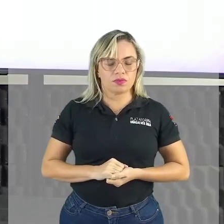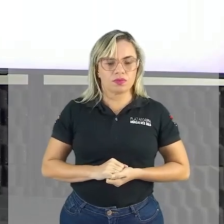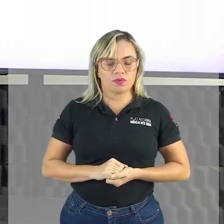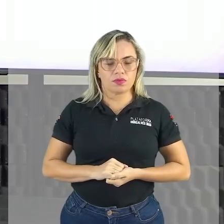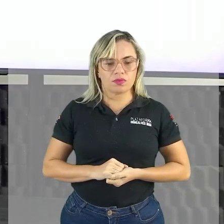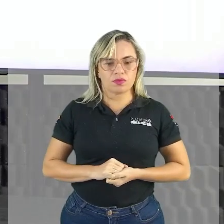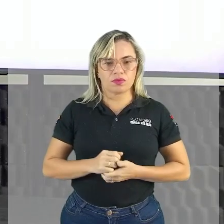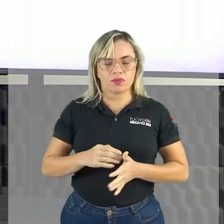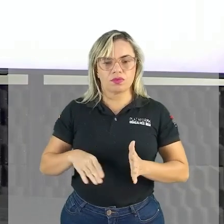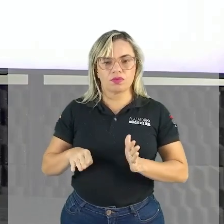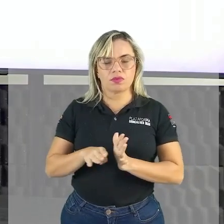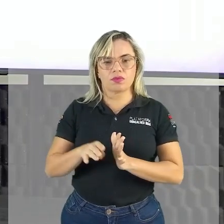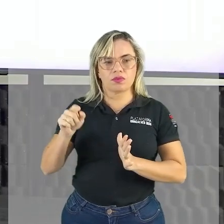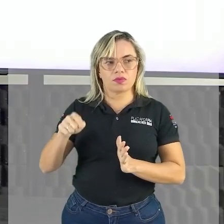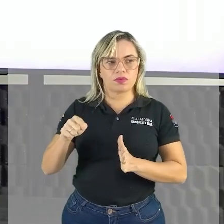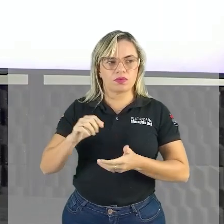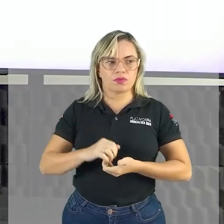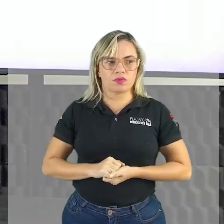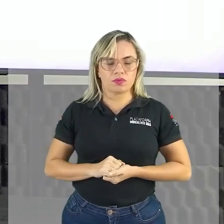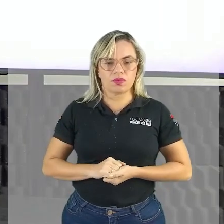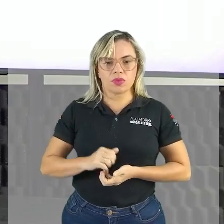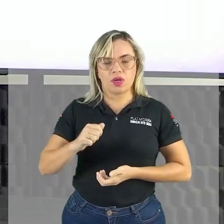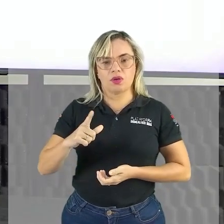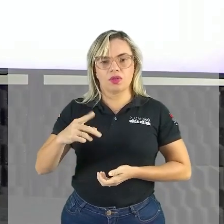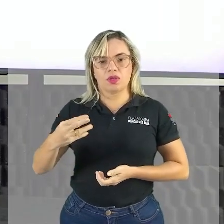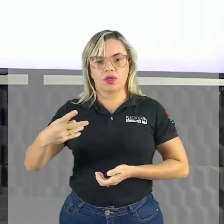você chega primeiro até um aldeído.